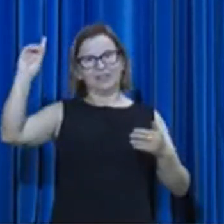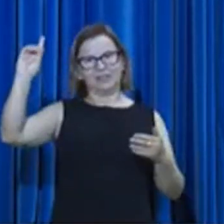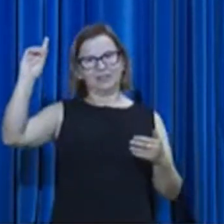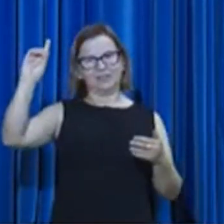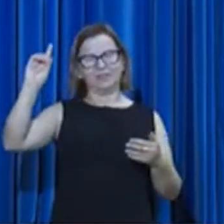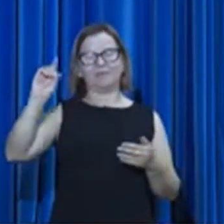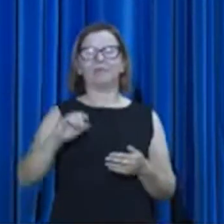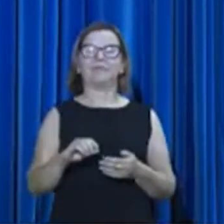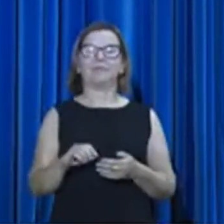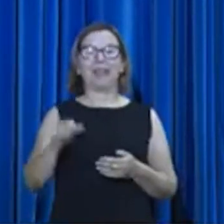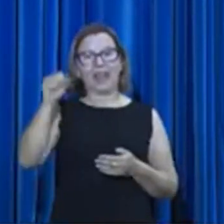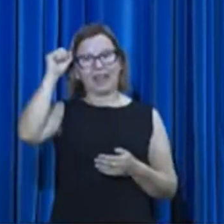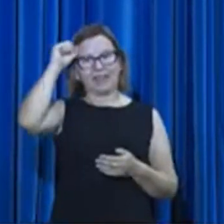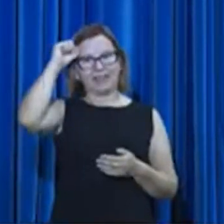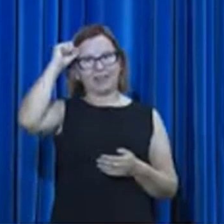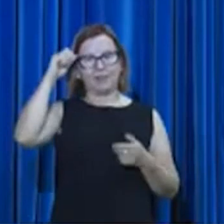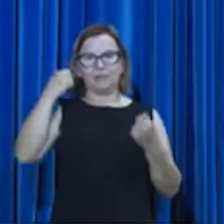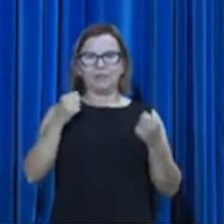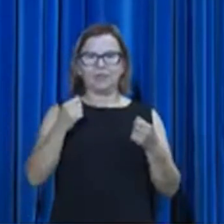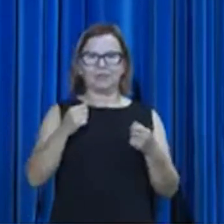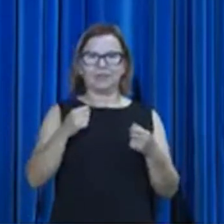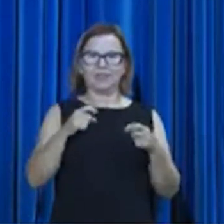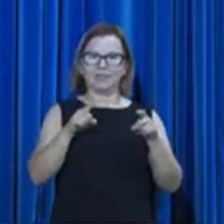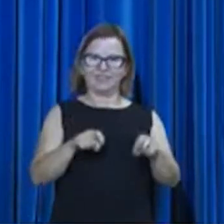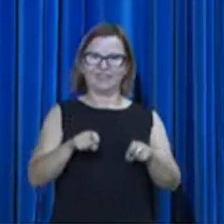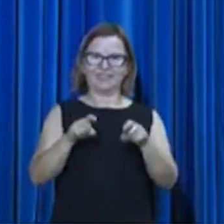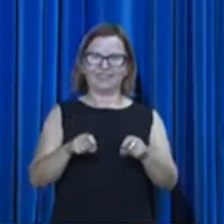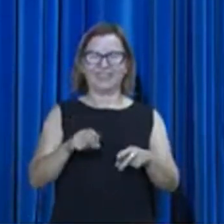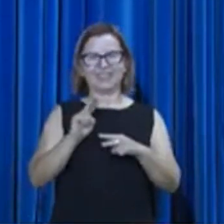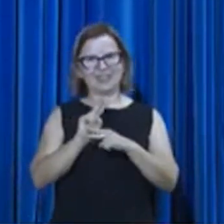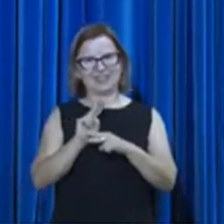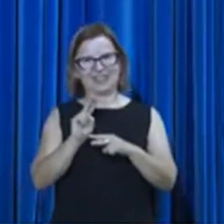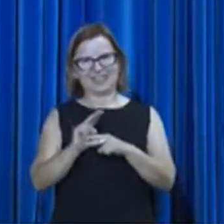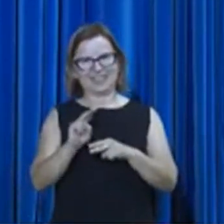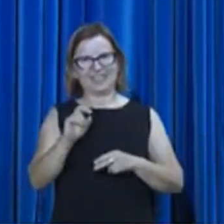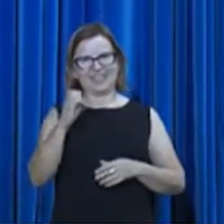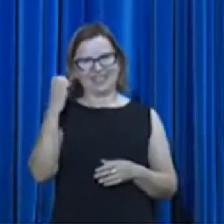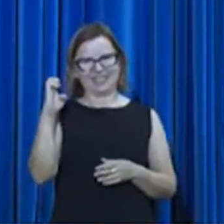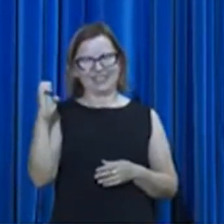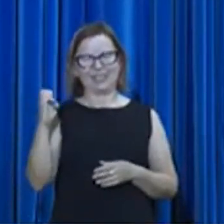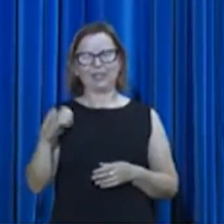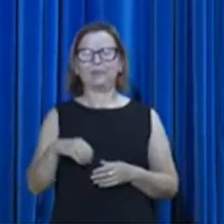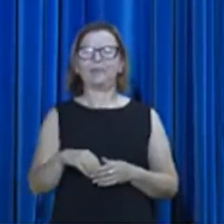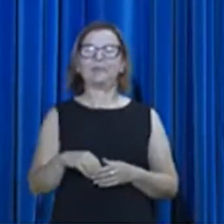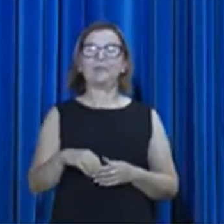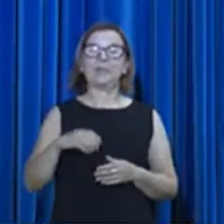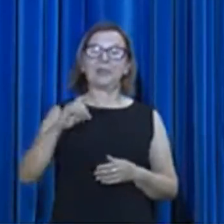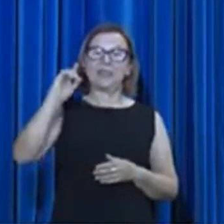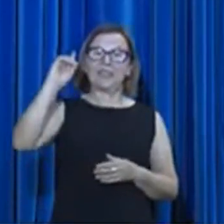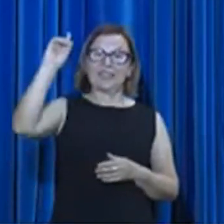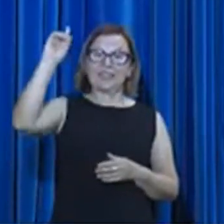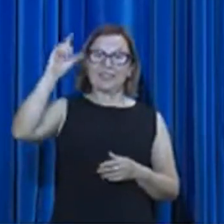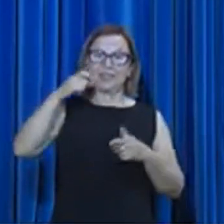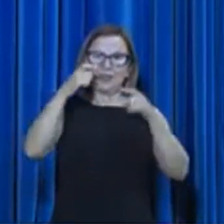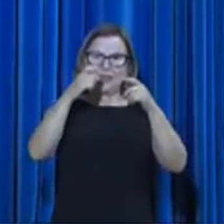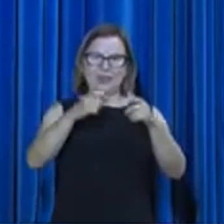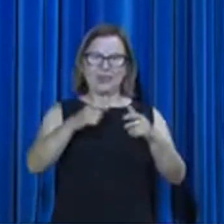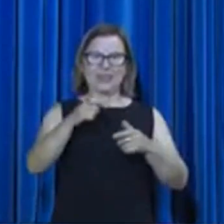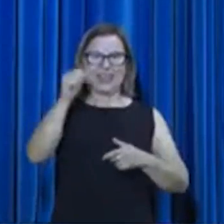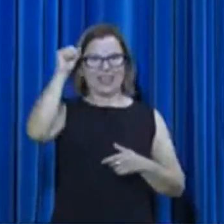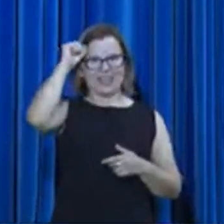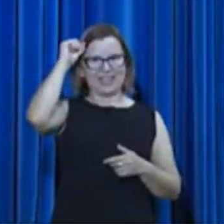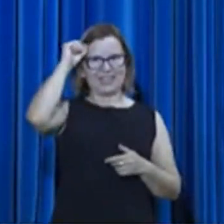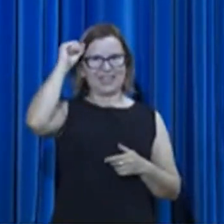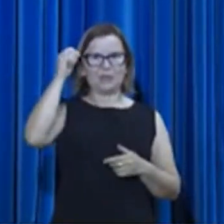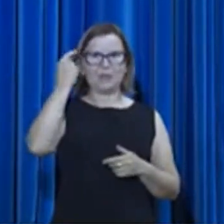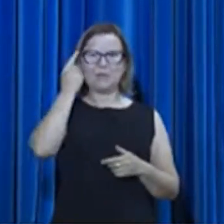deveria cultivar e guardar o jardim. Deus então coloca o homem no jardim para que ele